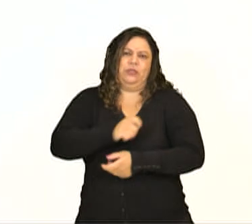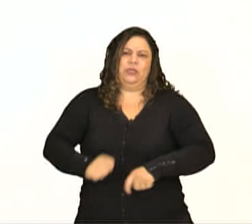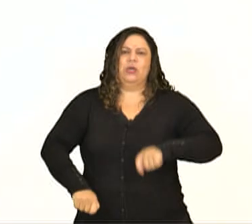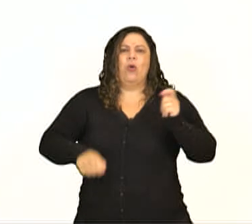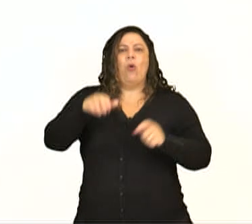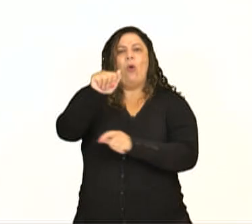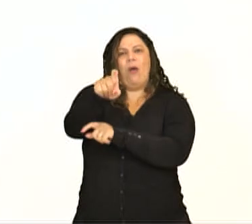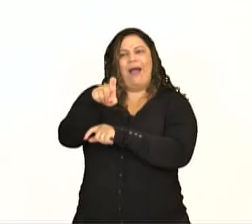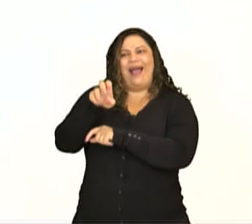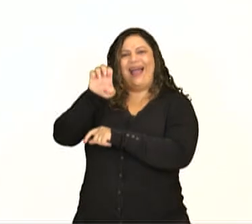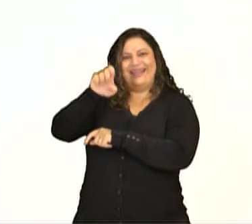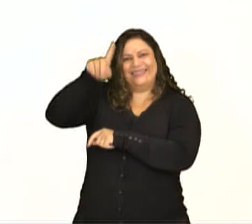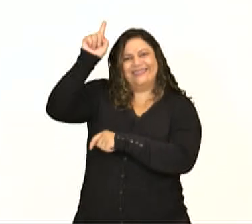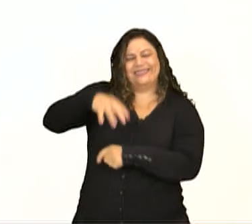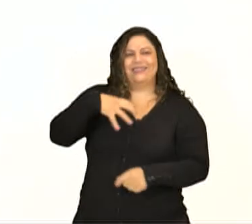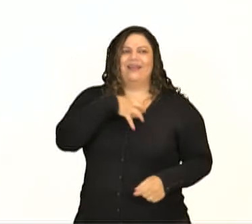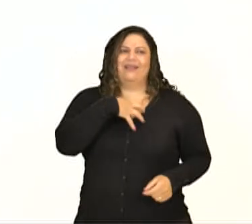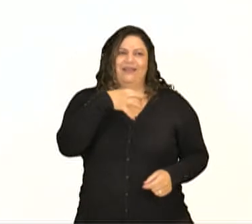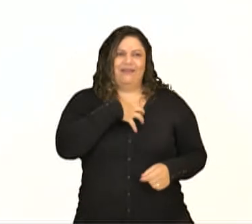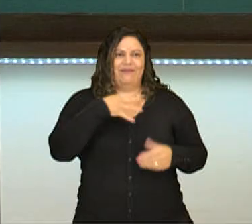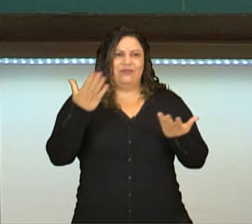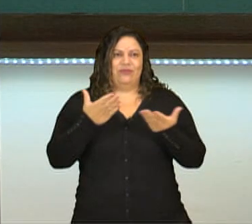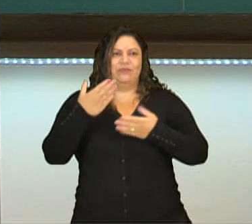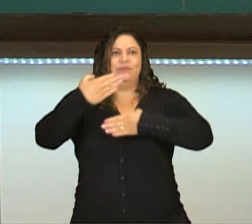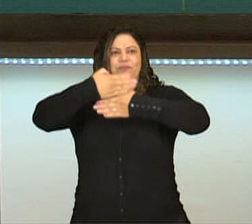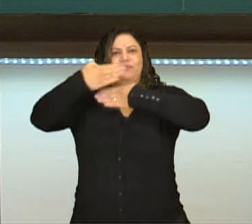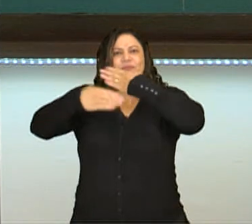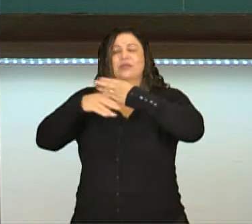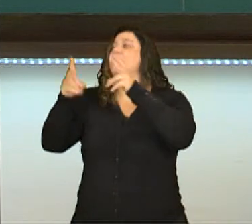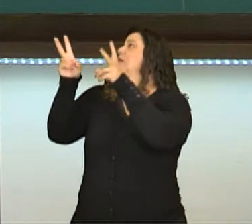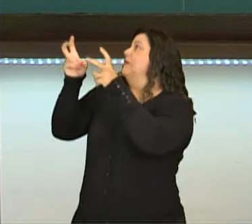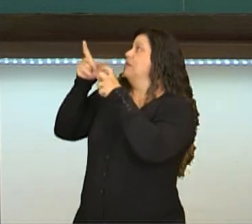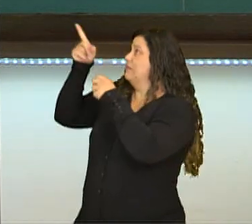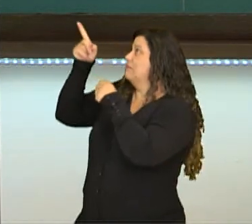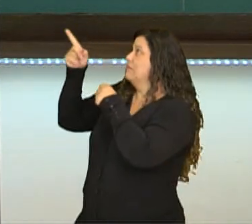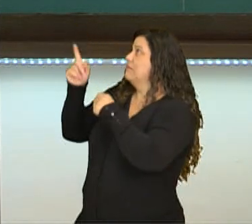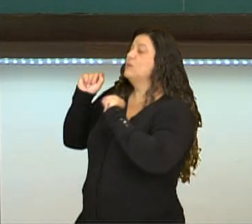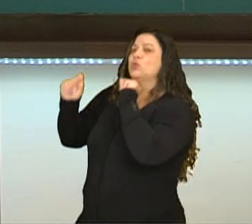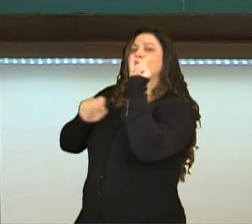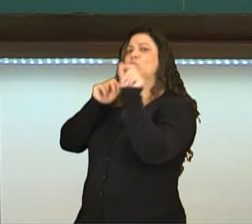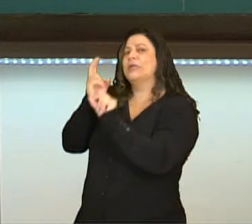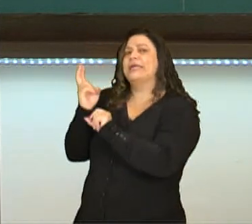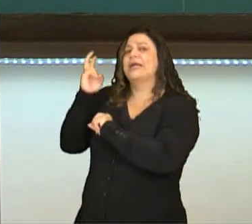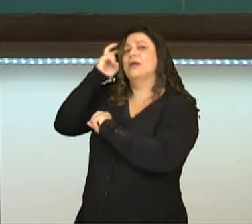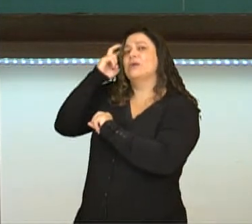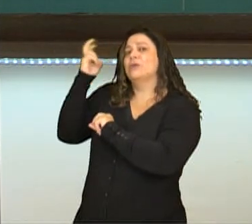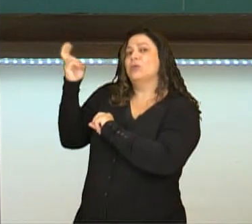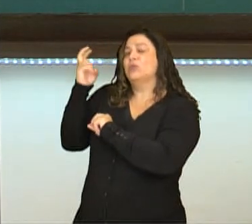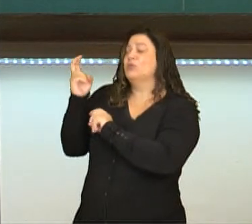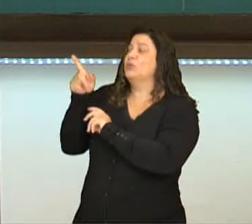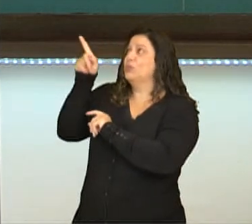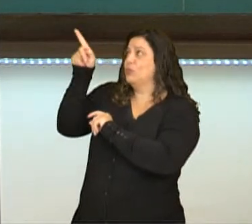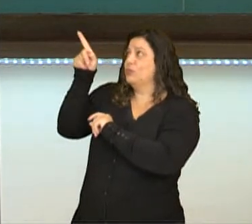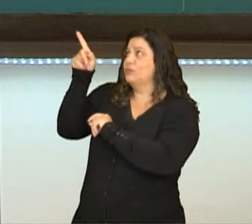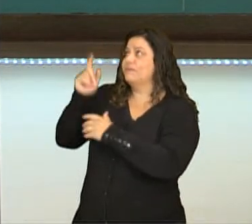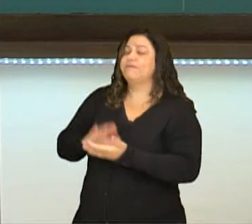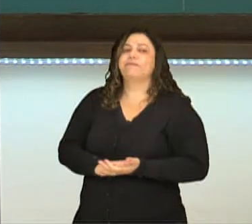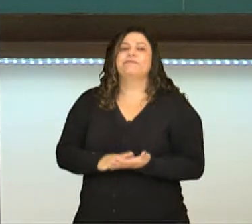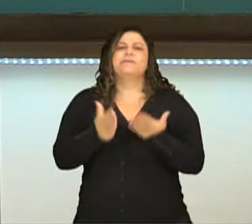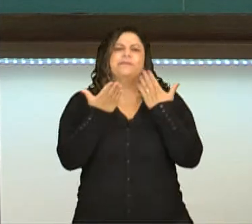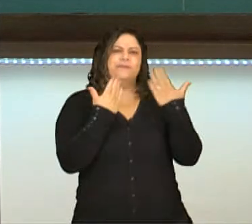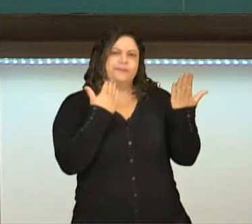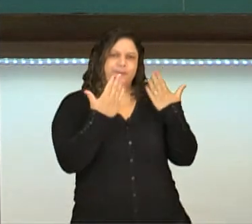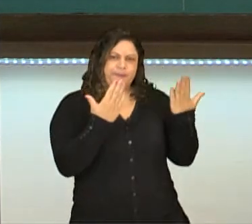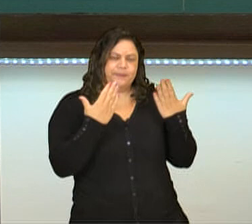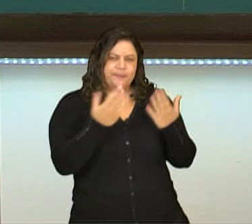essa imagem, para nós podermos conversar um pouquinho sobre o que é esse elemento enquanto cultura. Mesmo quando nós conversamos assim